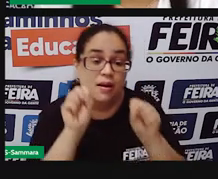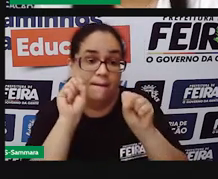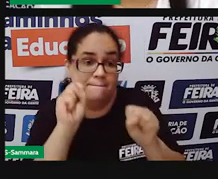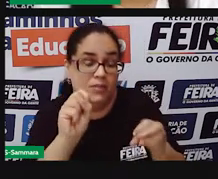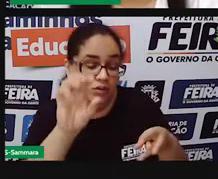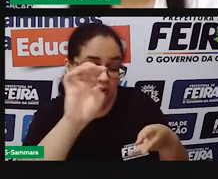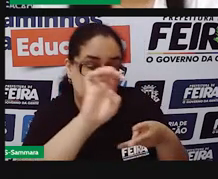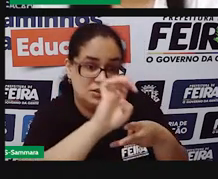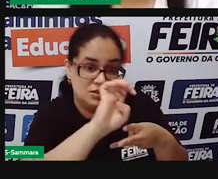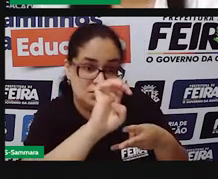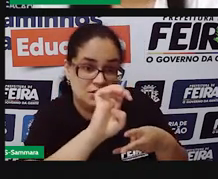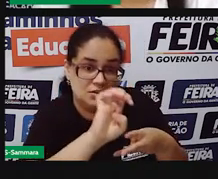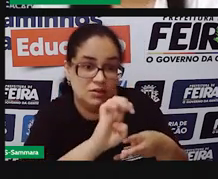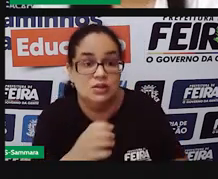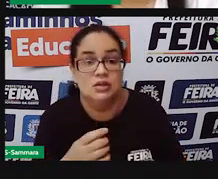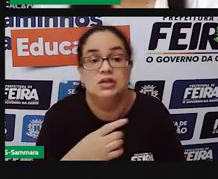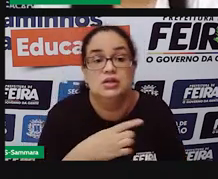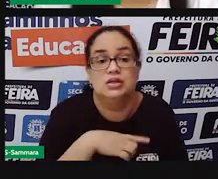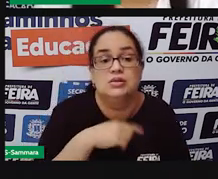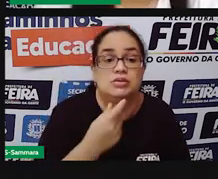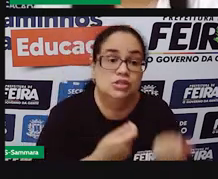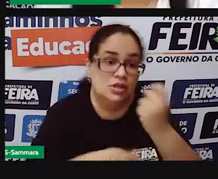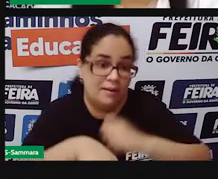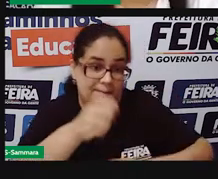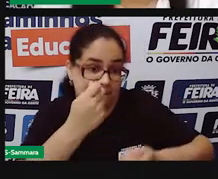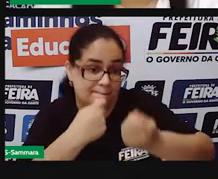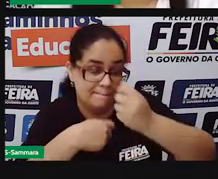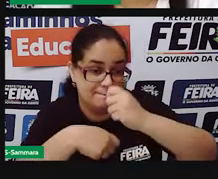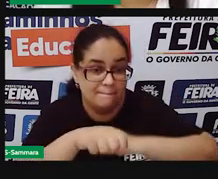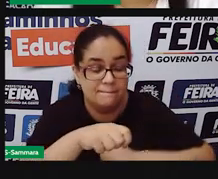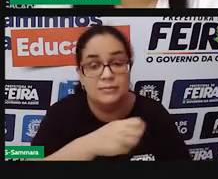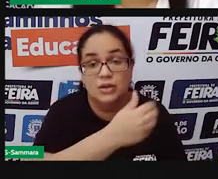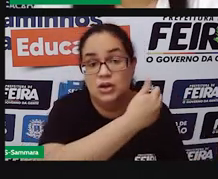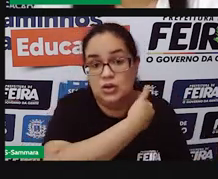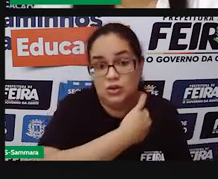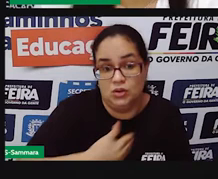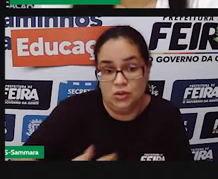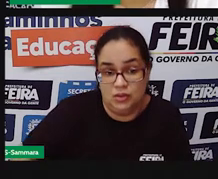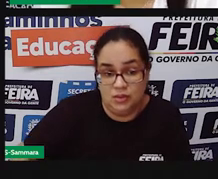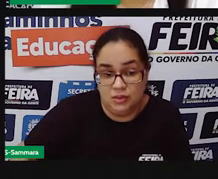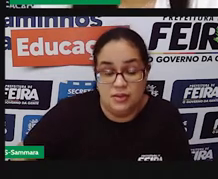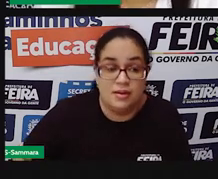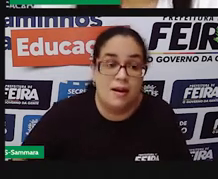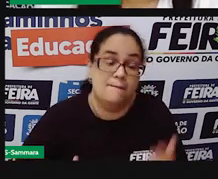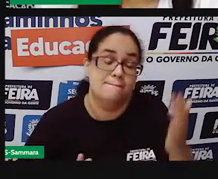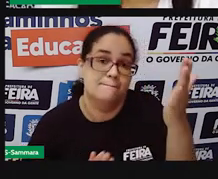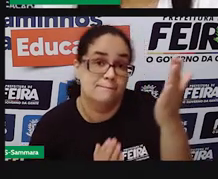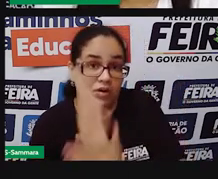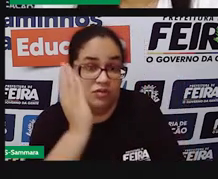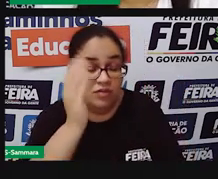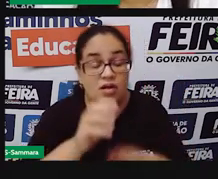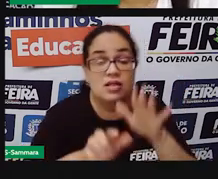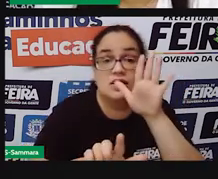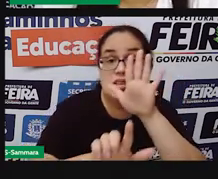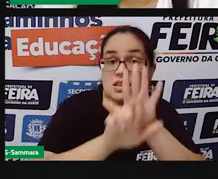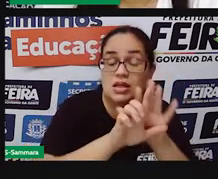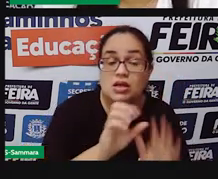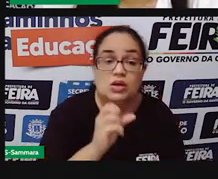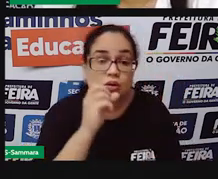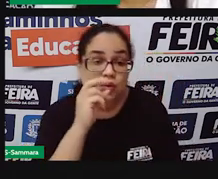executivo tem a função de administrar as coisas públicas e aprovar ou não as leis